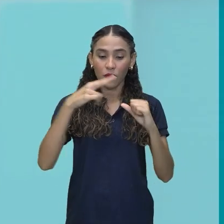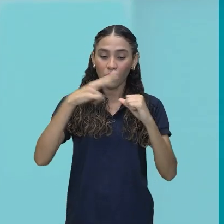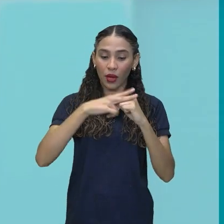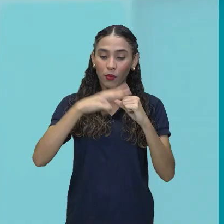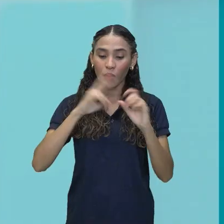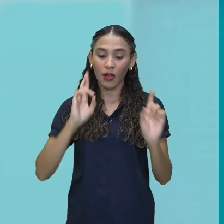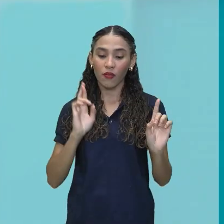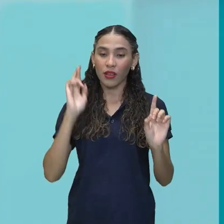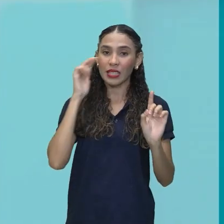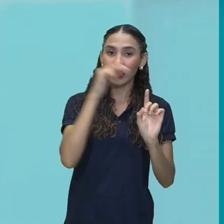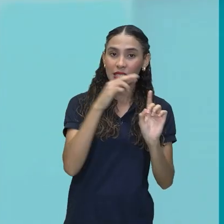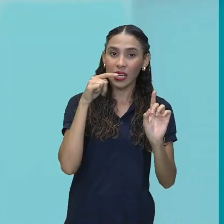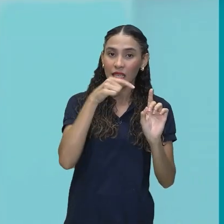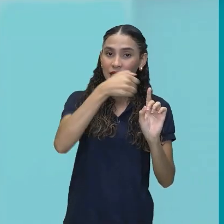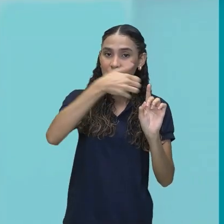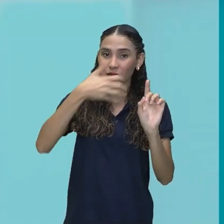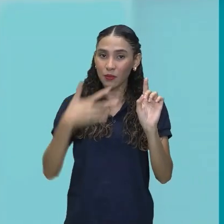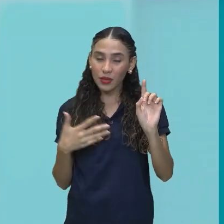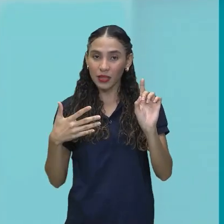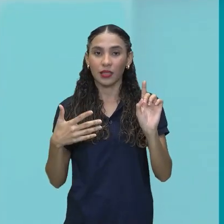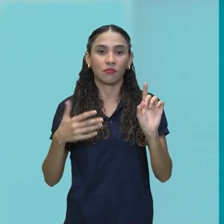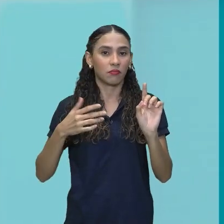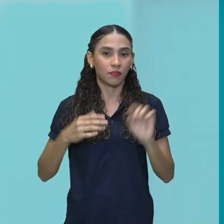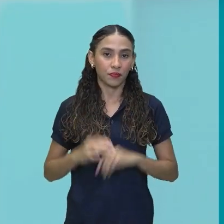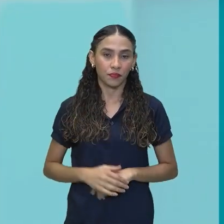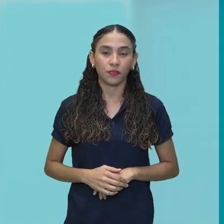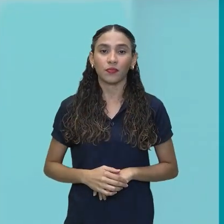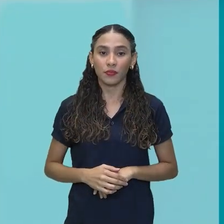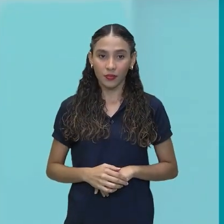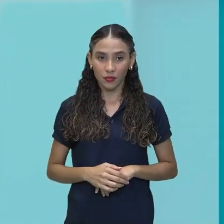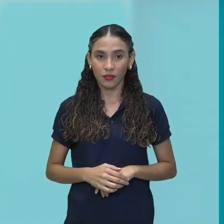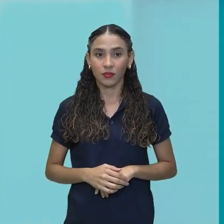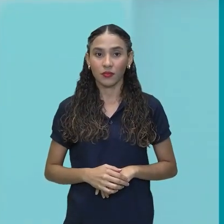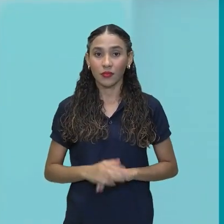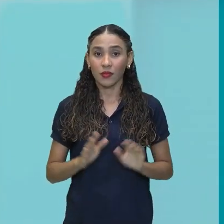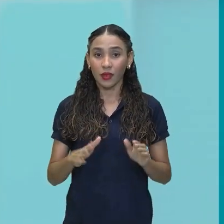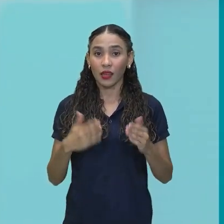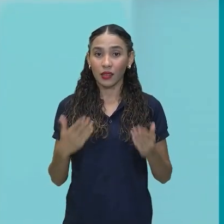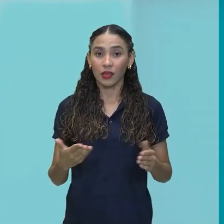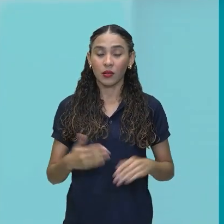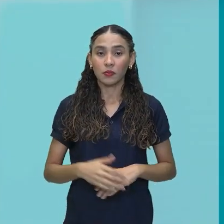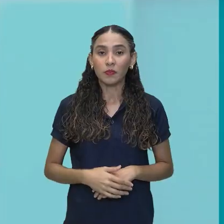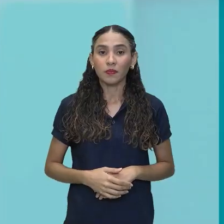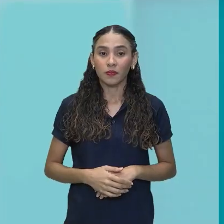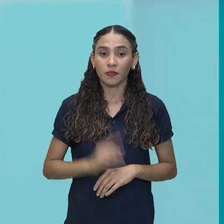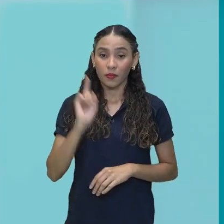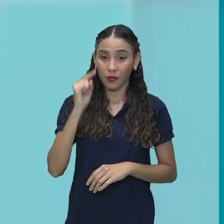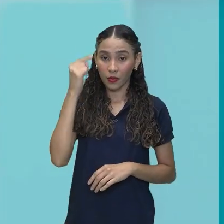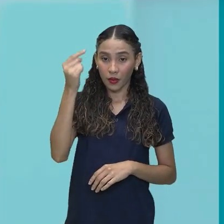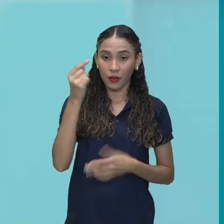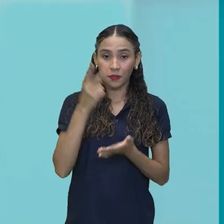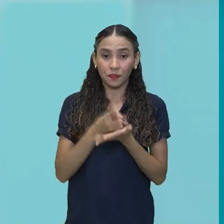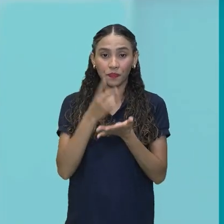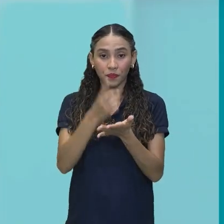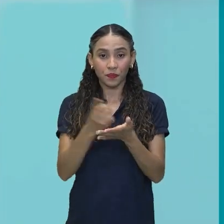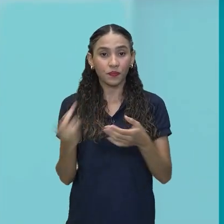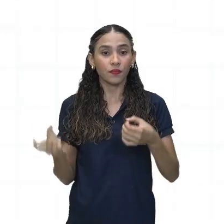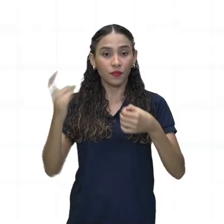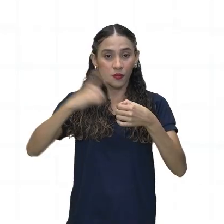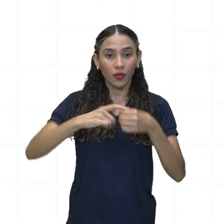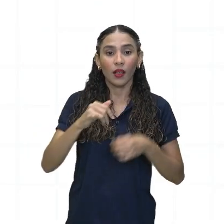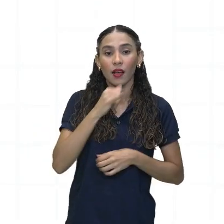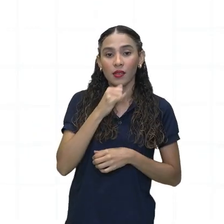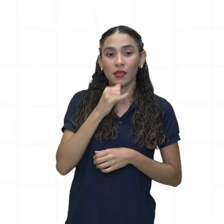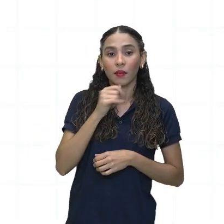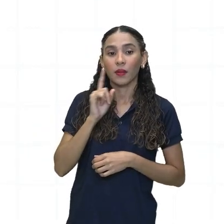que ele fala, que ele aborda e assim por diante, tá bom assim? Então, avançando um pouco mais e retomando o nosso exemplo,